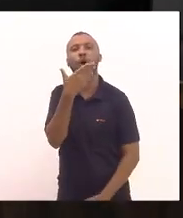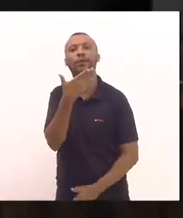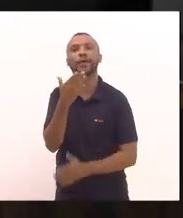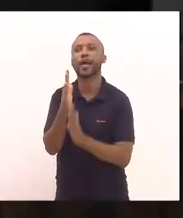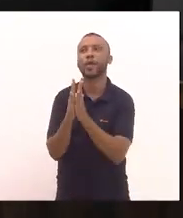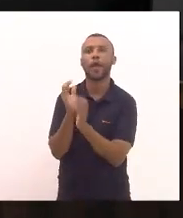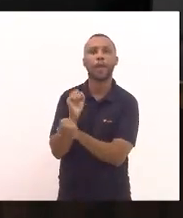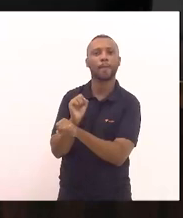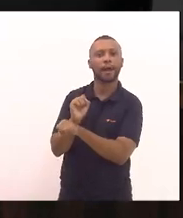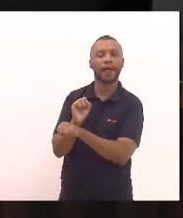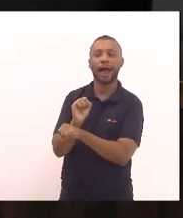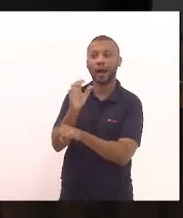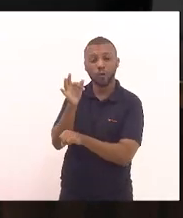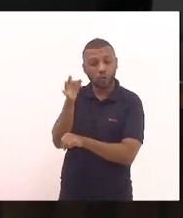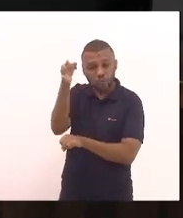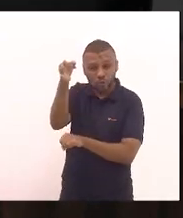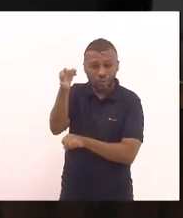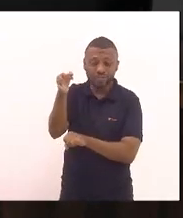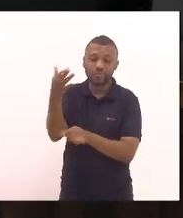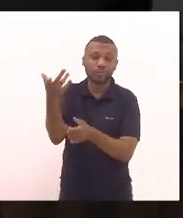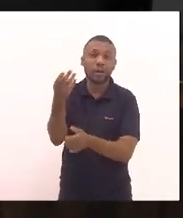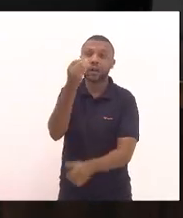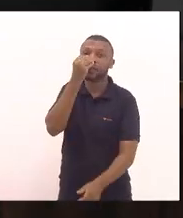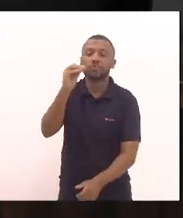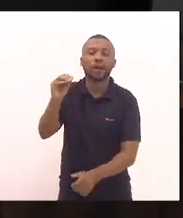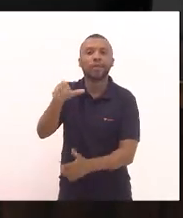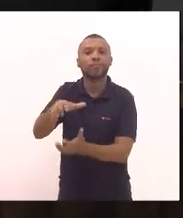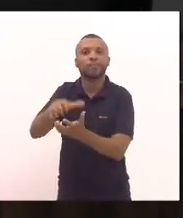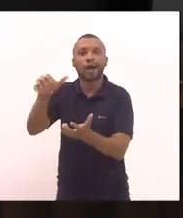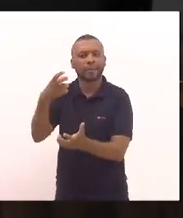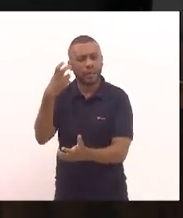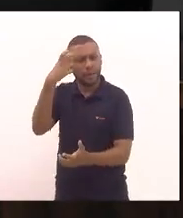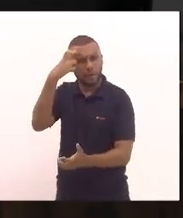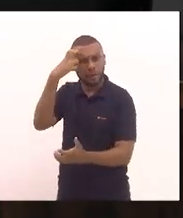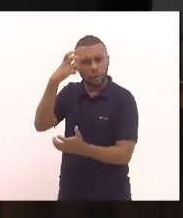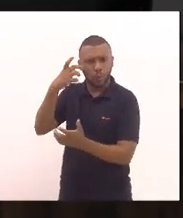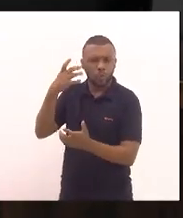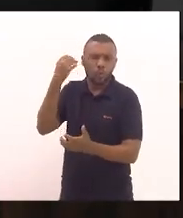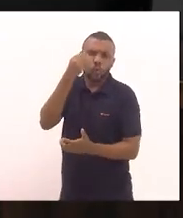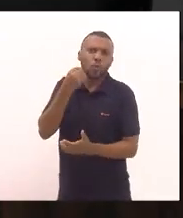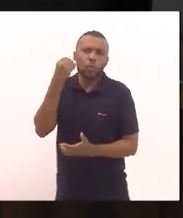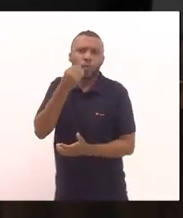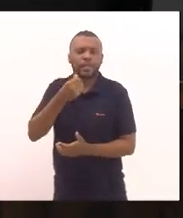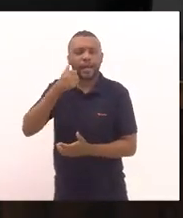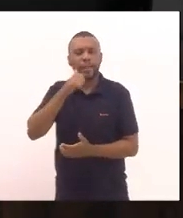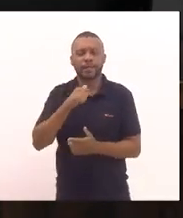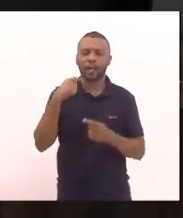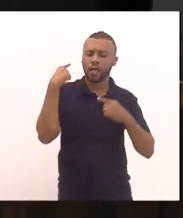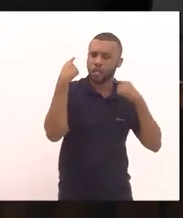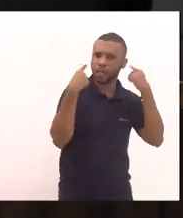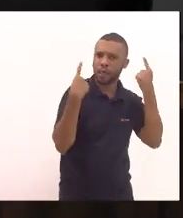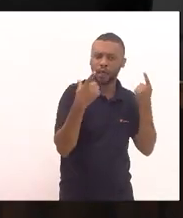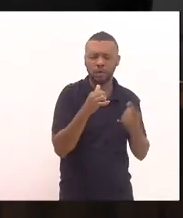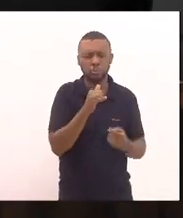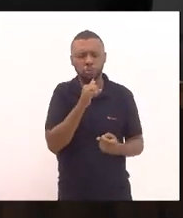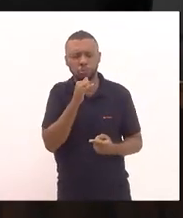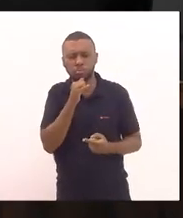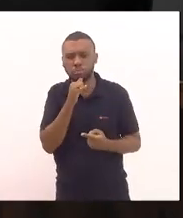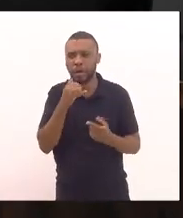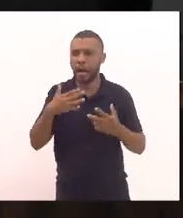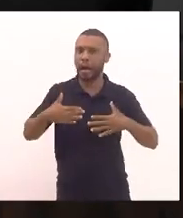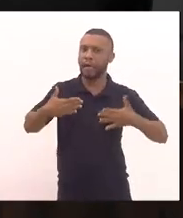me importa, se o velho é sábio, se a menina é louca, se a tristeza é muita, se a alegria é